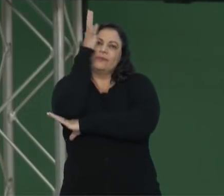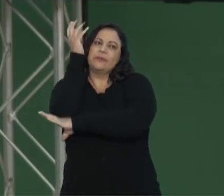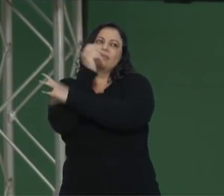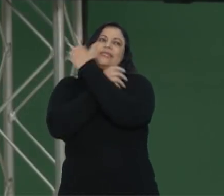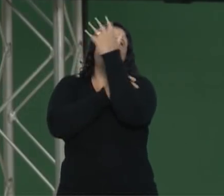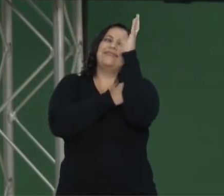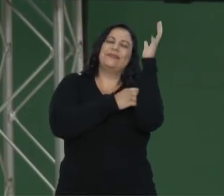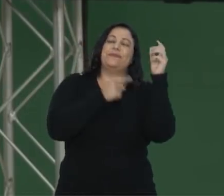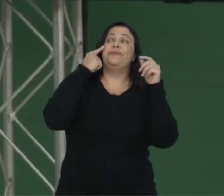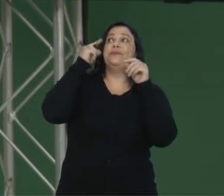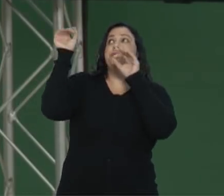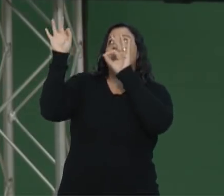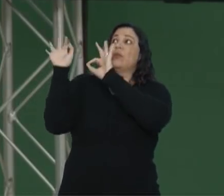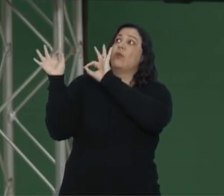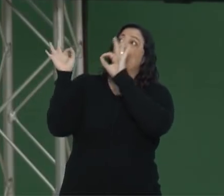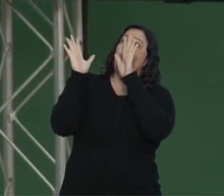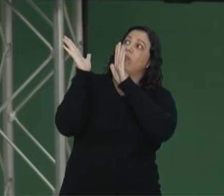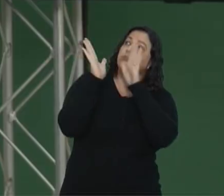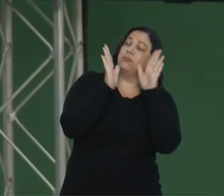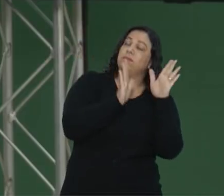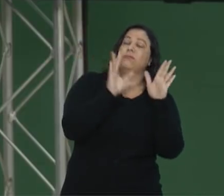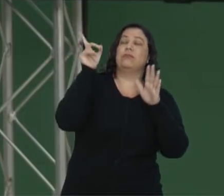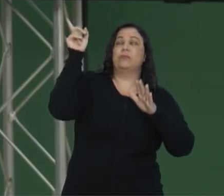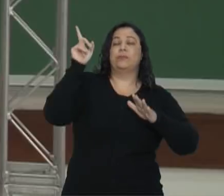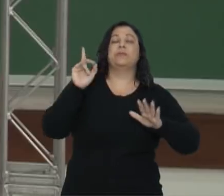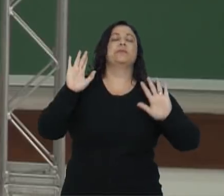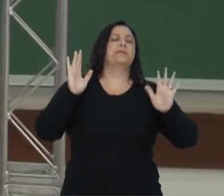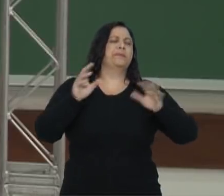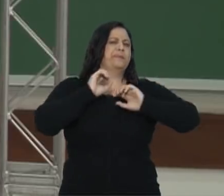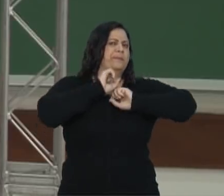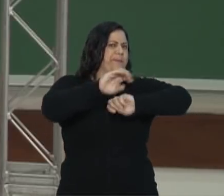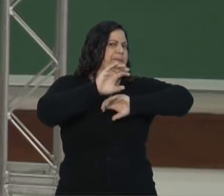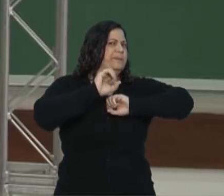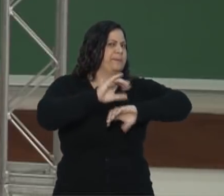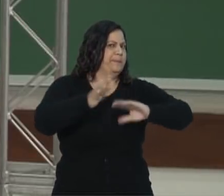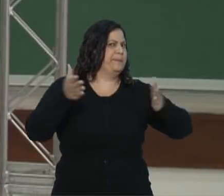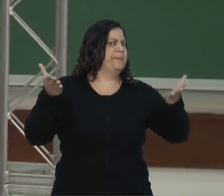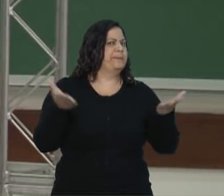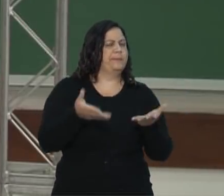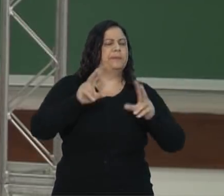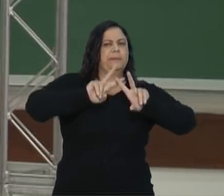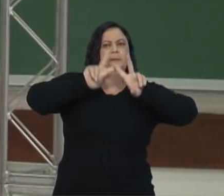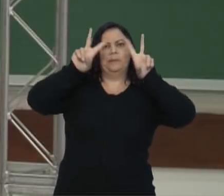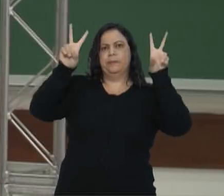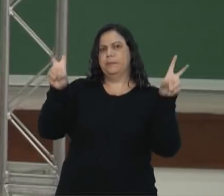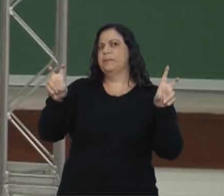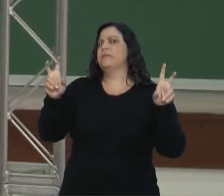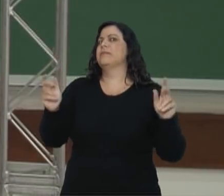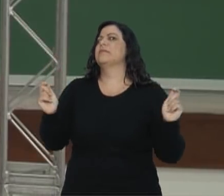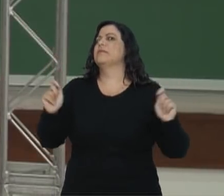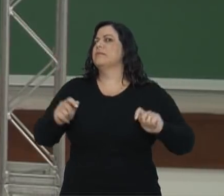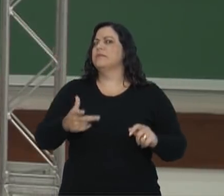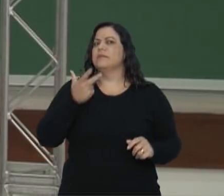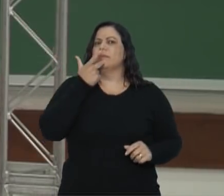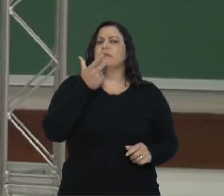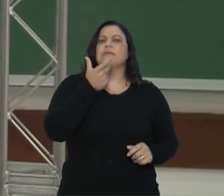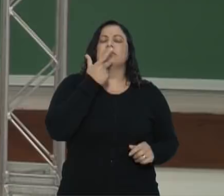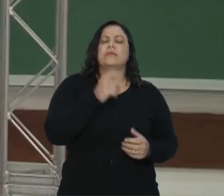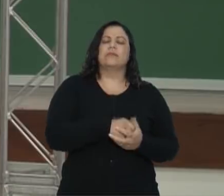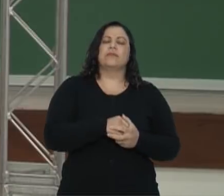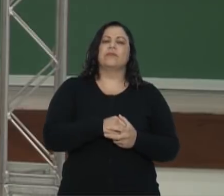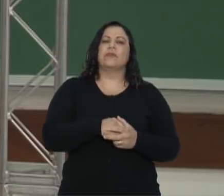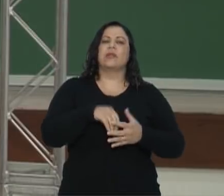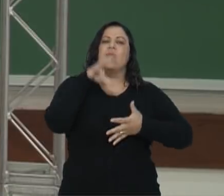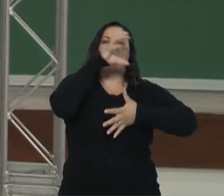essa animação que eu trago para vocês. Nós já trabalhamos este assunto. Quando eu falei com vocês da cadeia